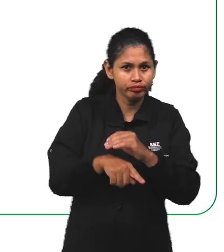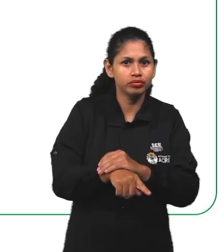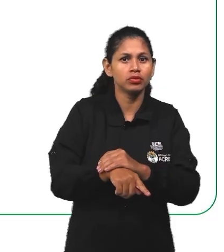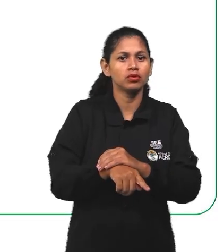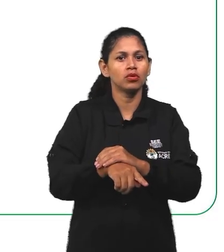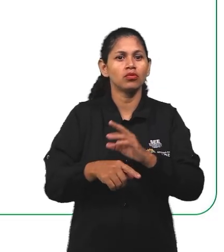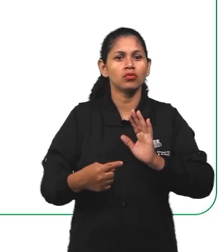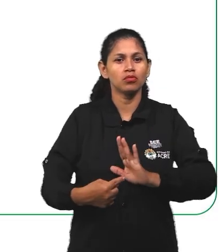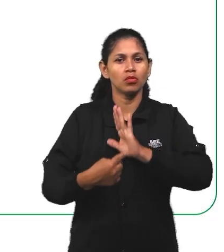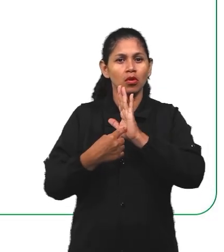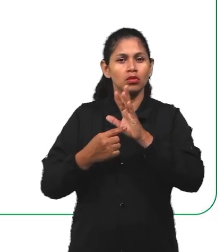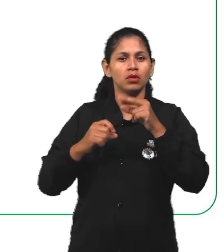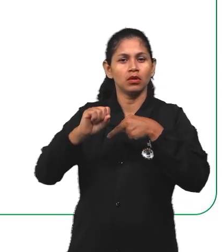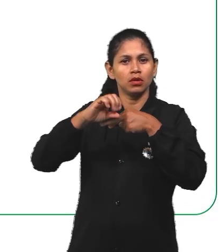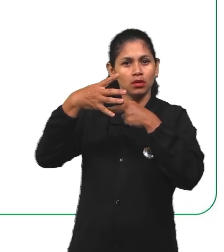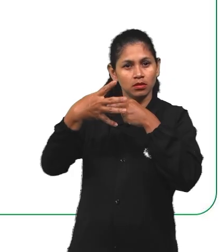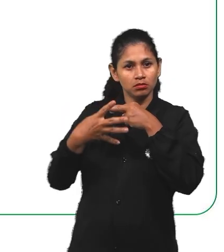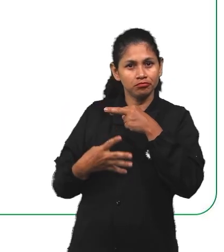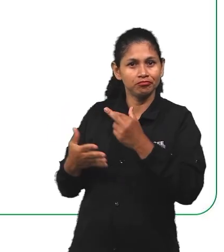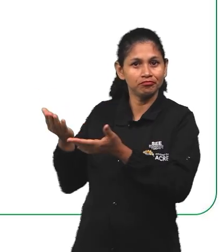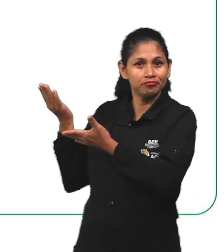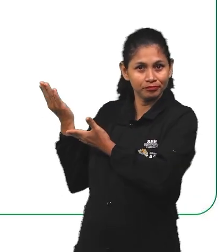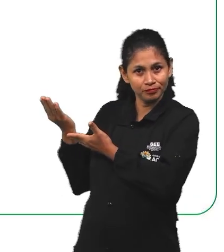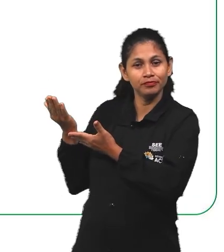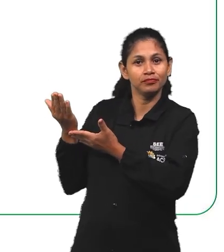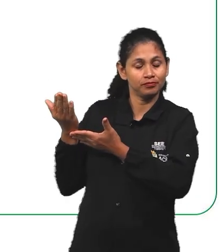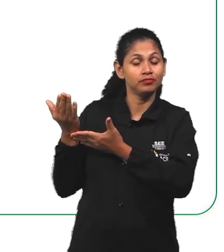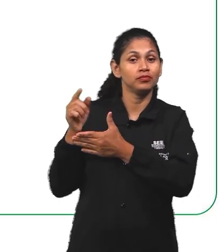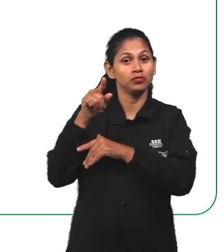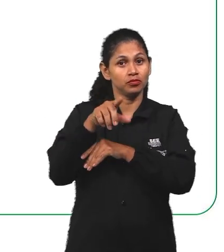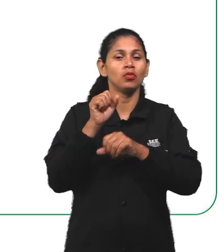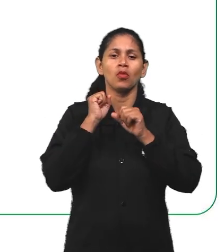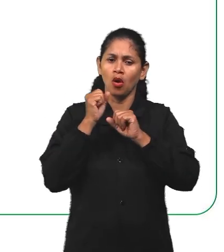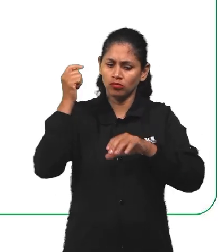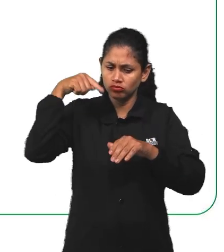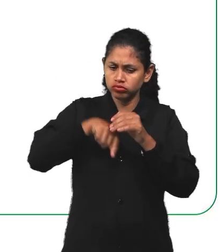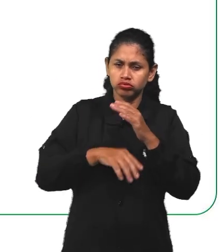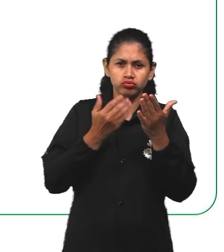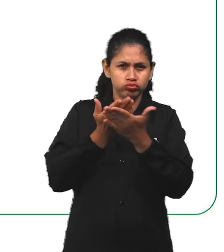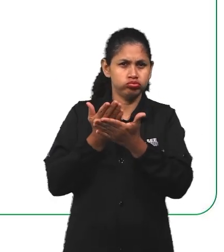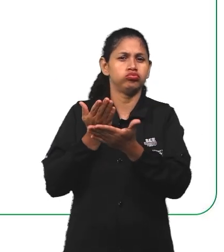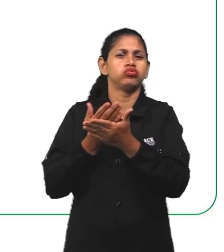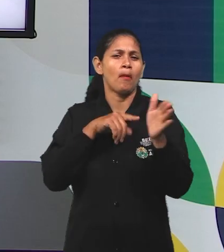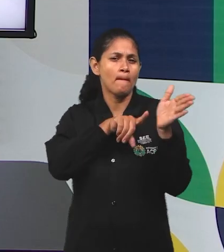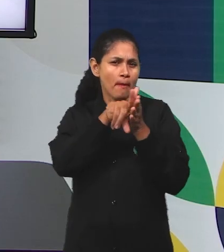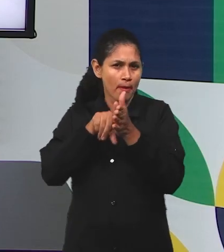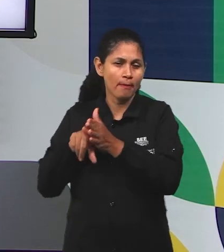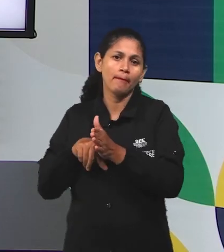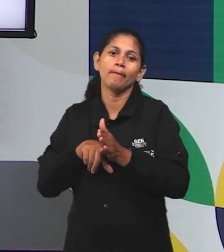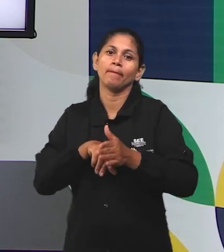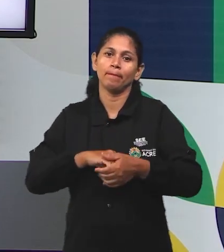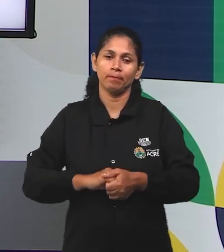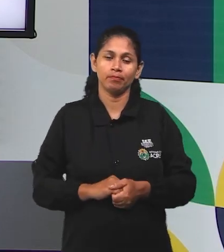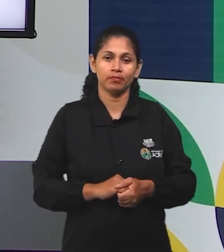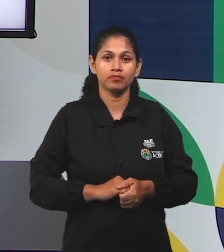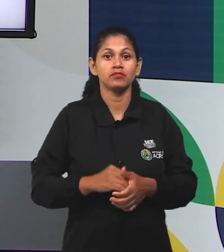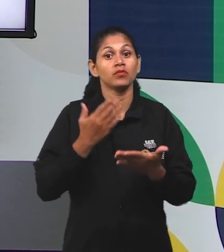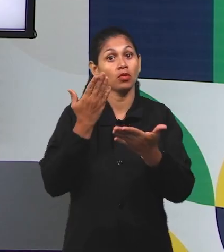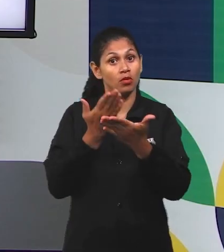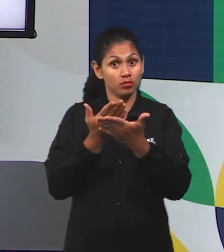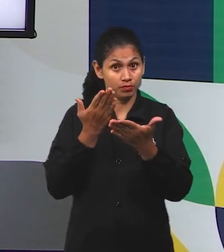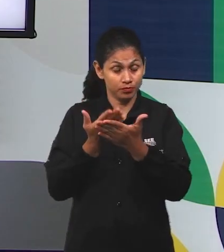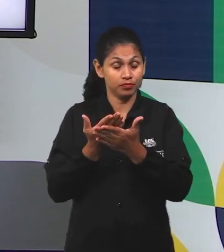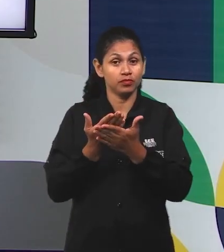deixar aqui algumas referências que você pode se aprofundar mais nesse assunto, tá certo? Então, nessa